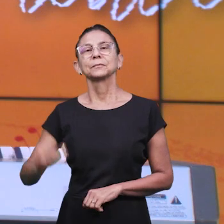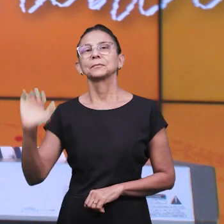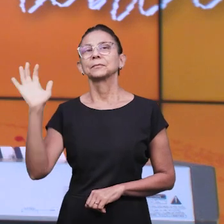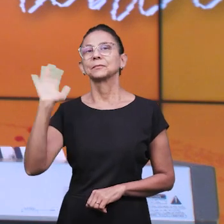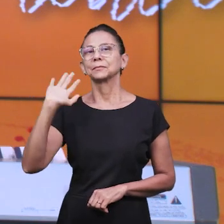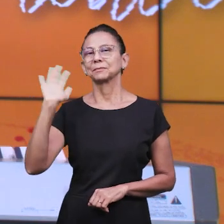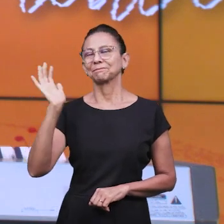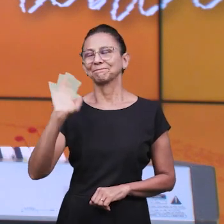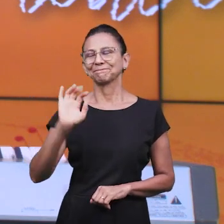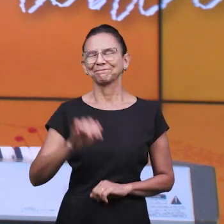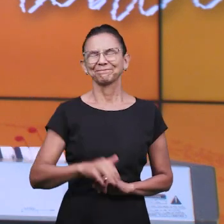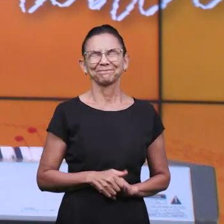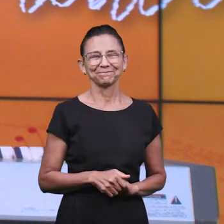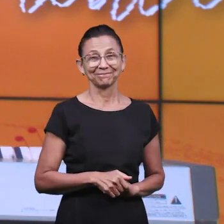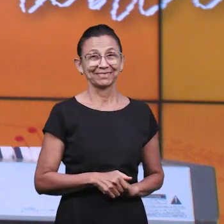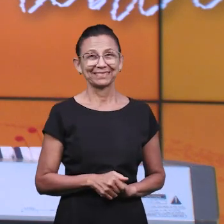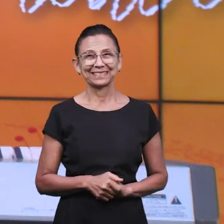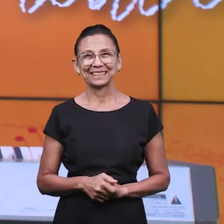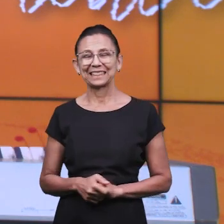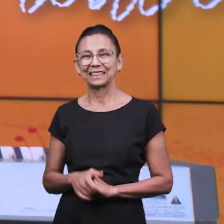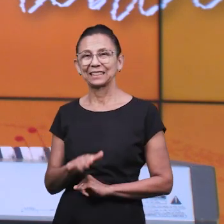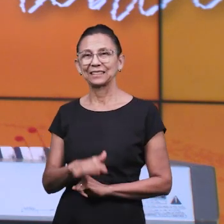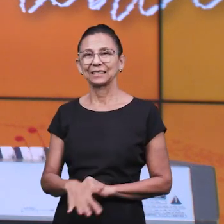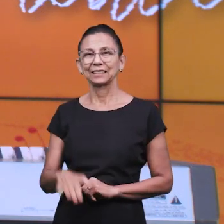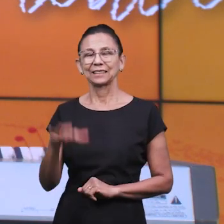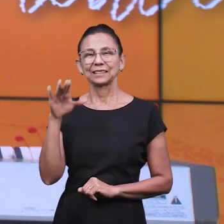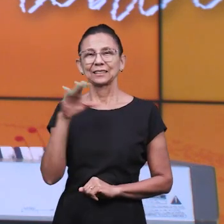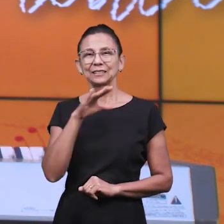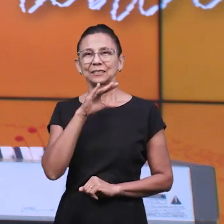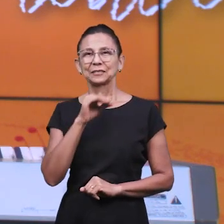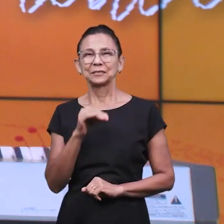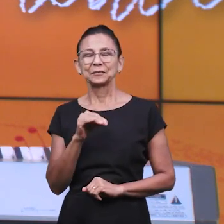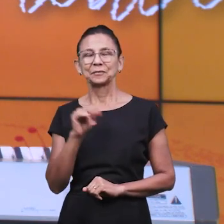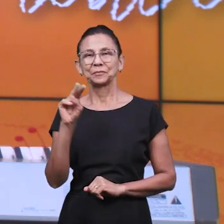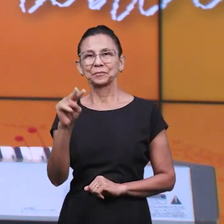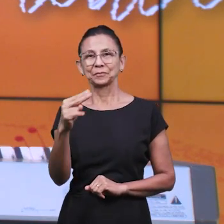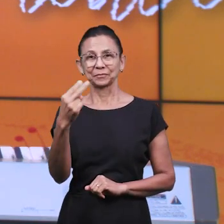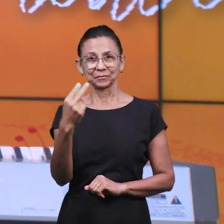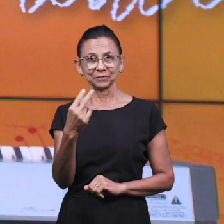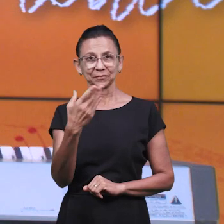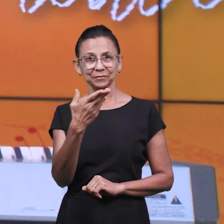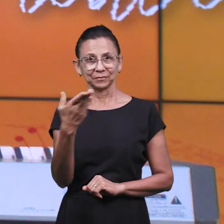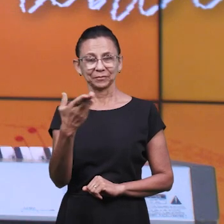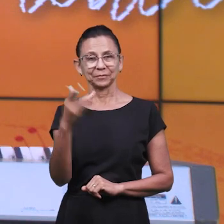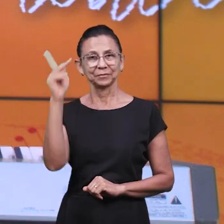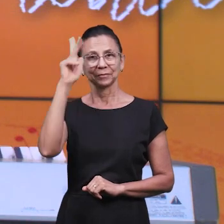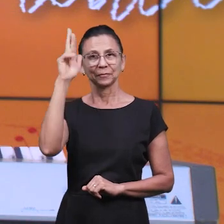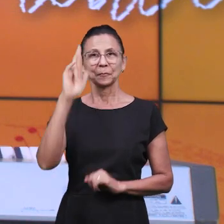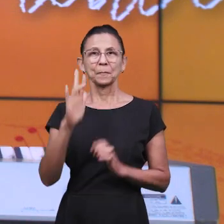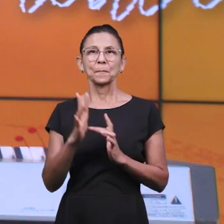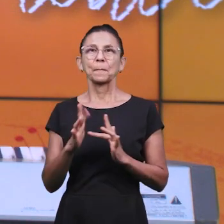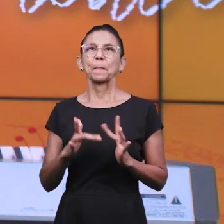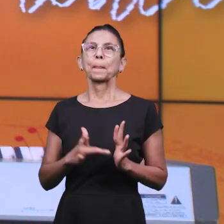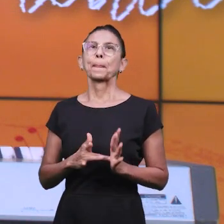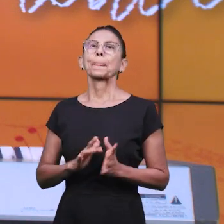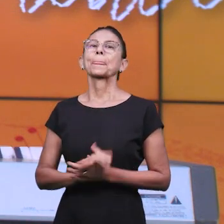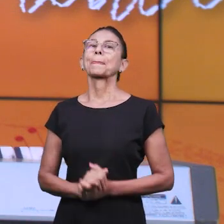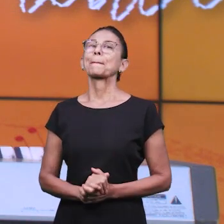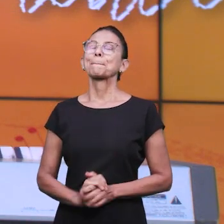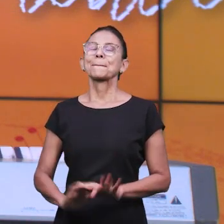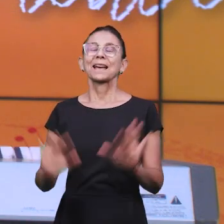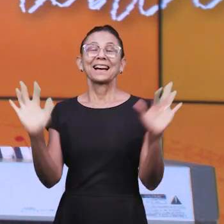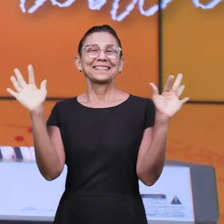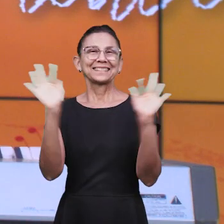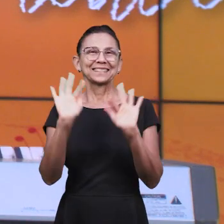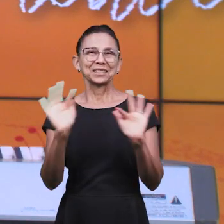Olá, classes, irmãos, você que nos assiste, a paz do Senhor Jesus. Estamos muito felizes com